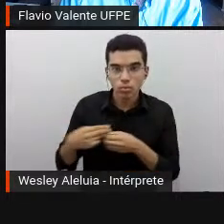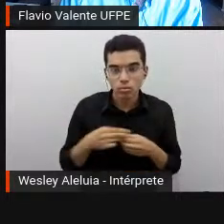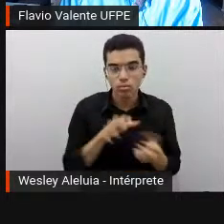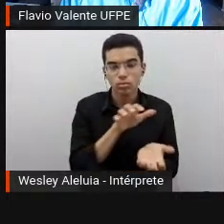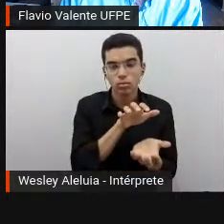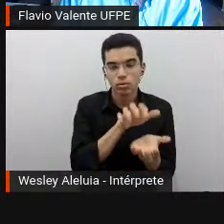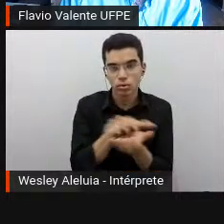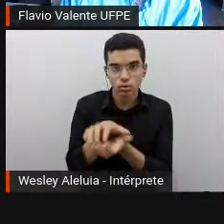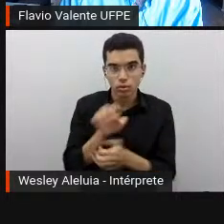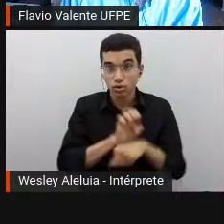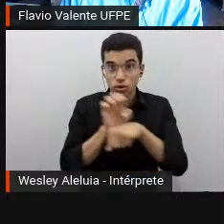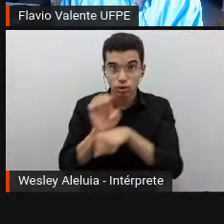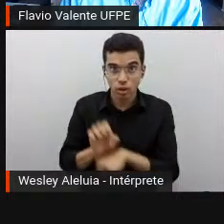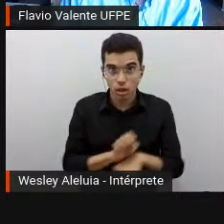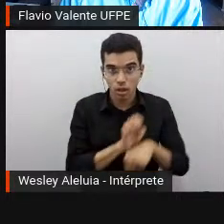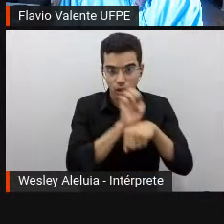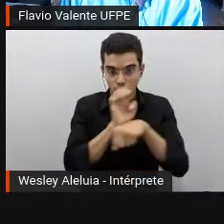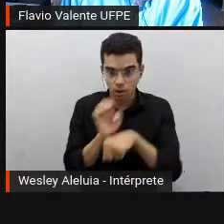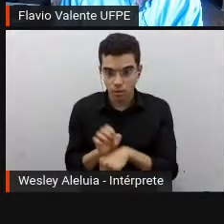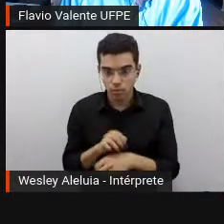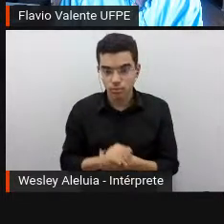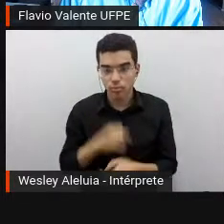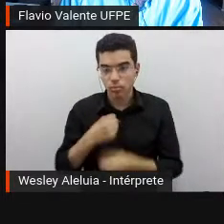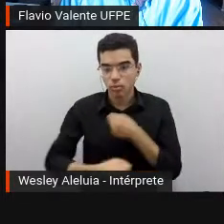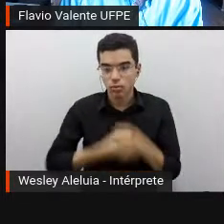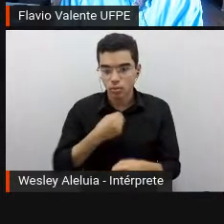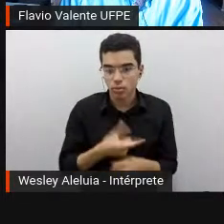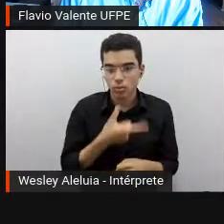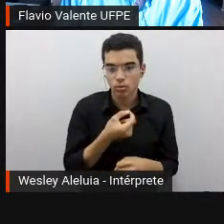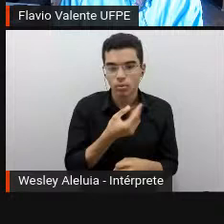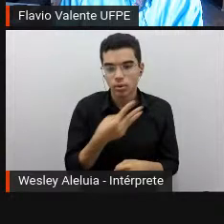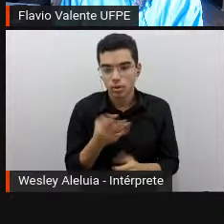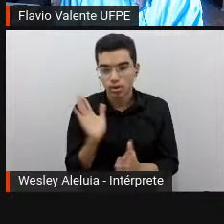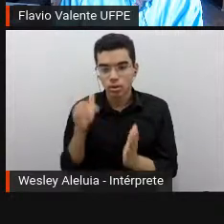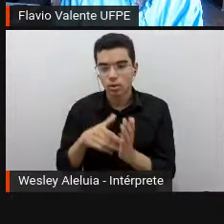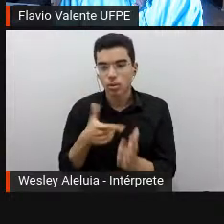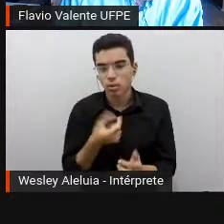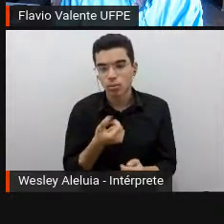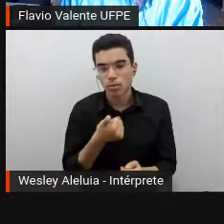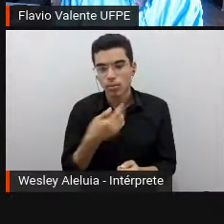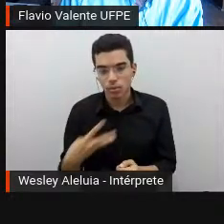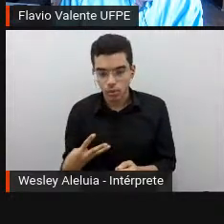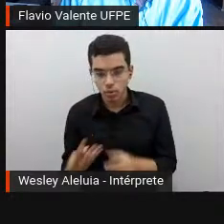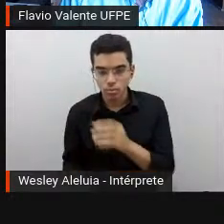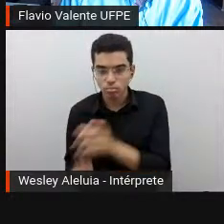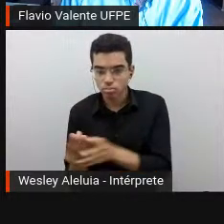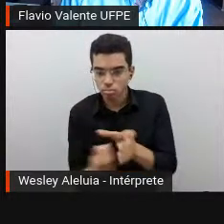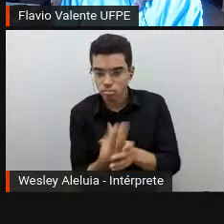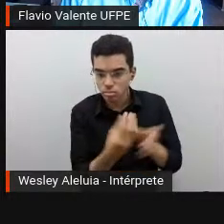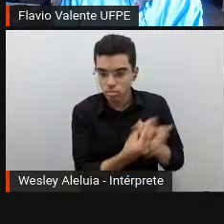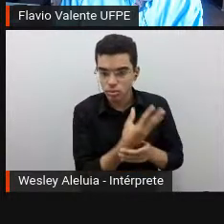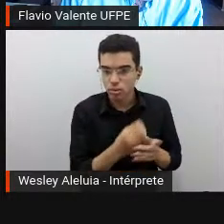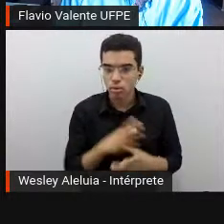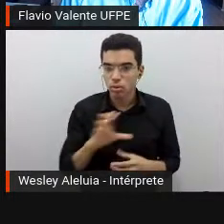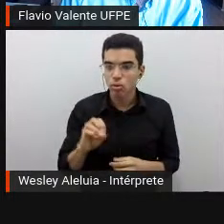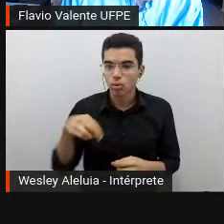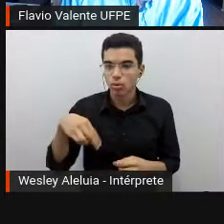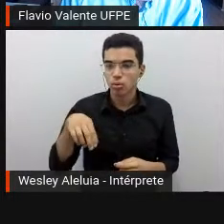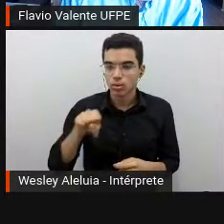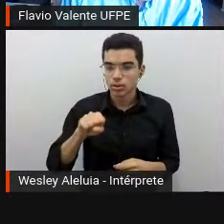Nos anos de 2003 a 2014, foram instituídos conselhos em todos os estados e no Distrito